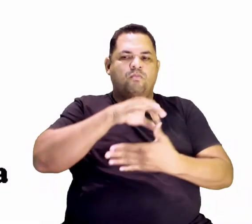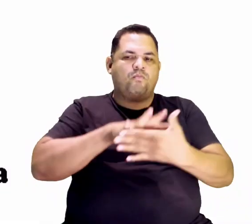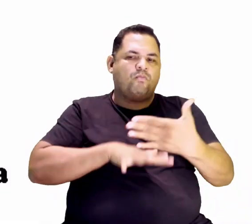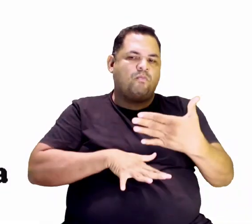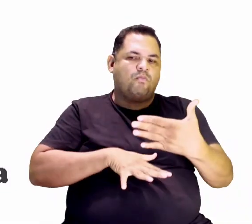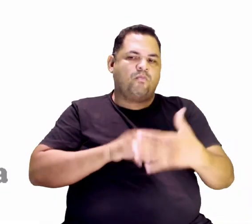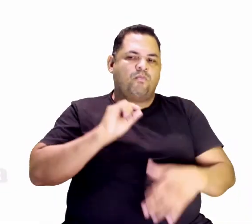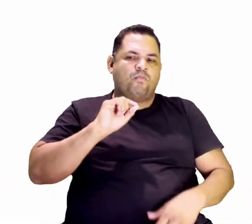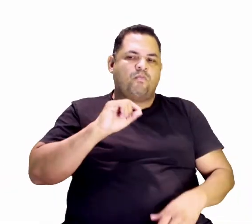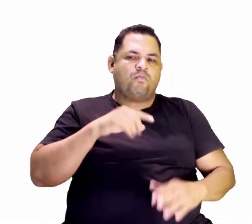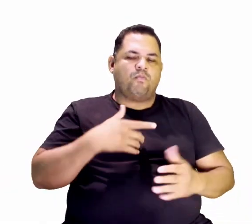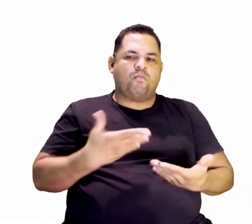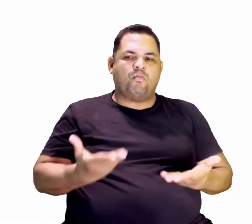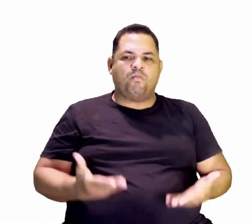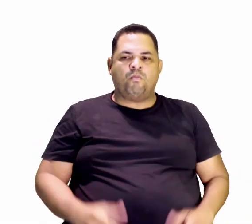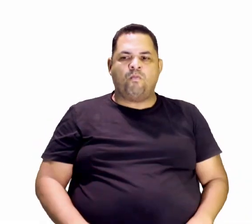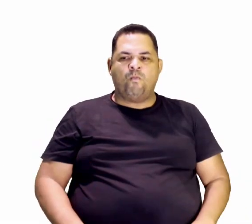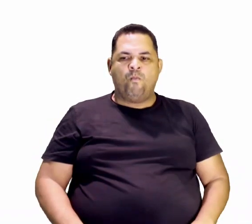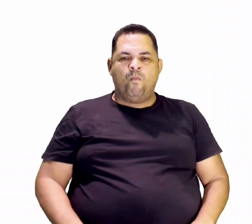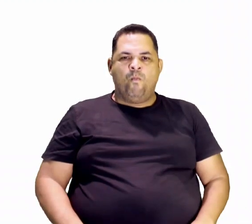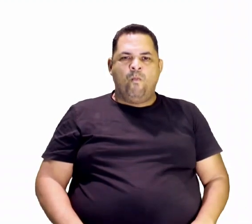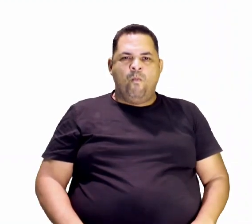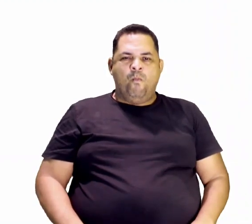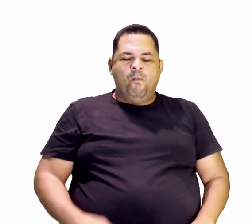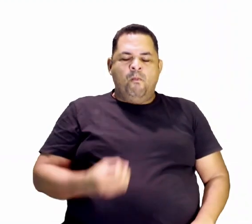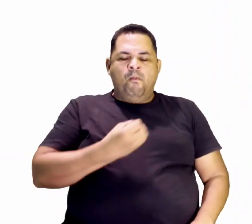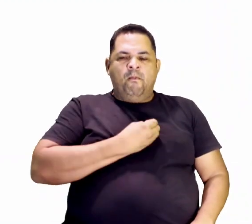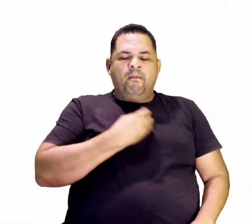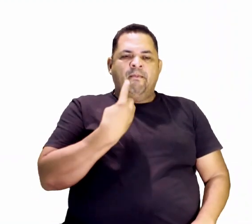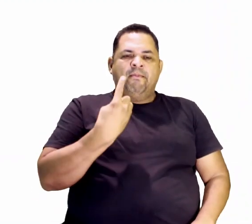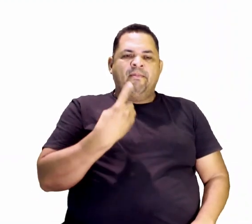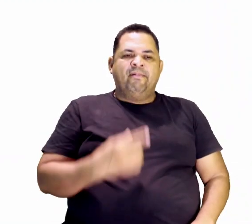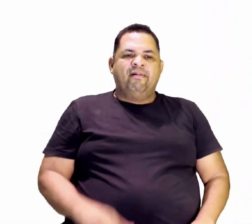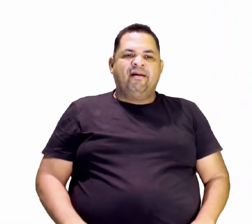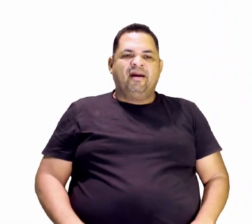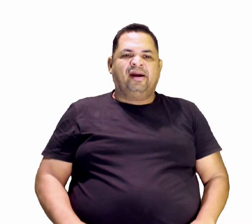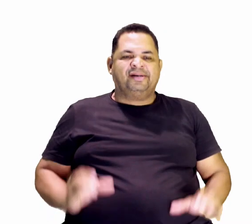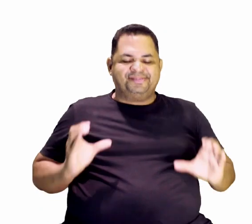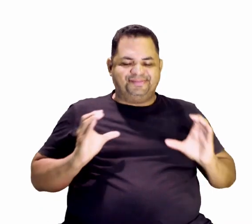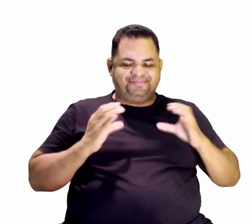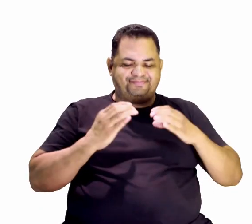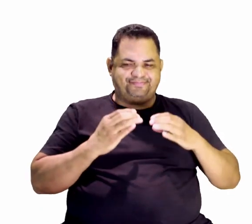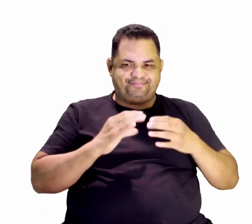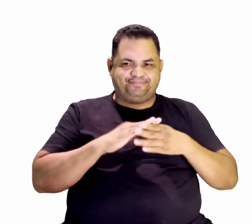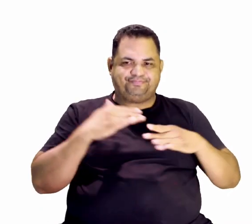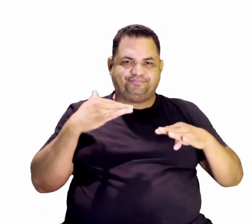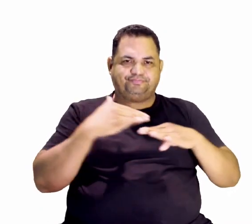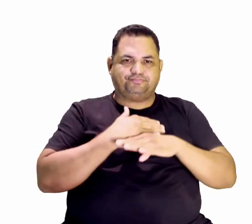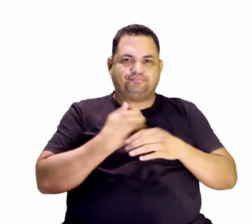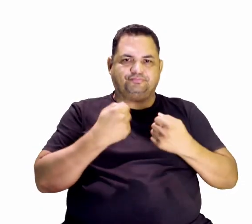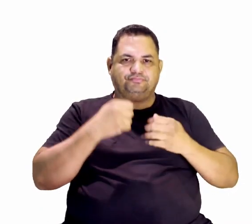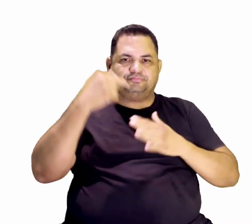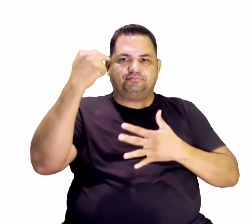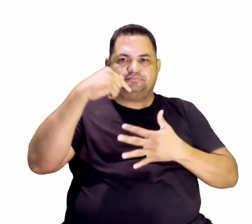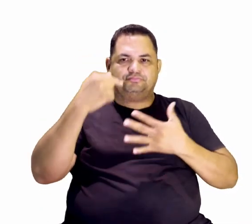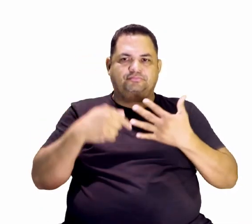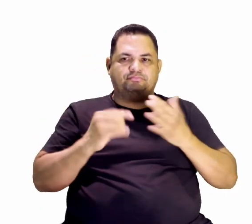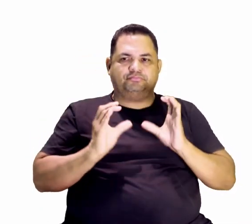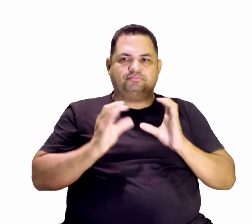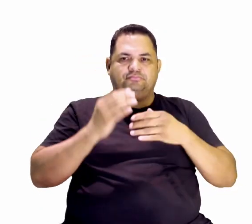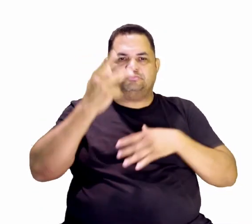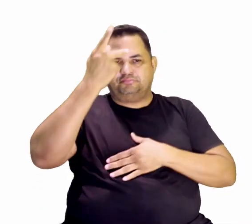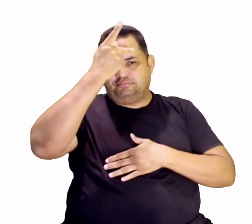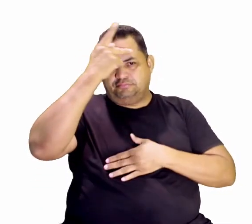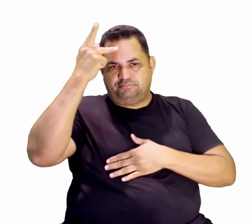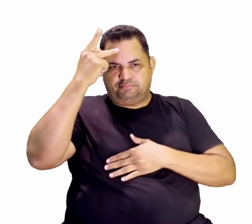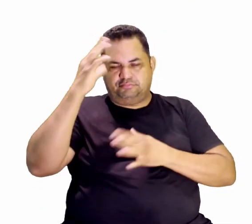que diz a questão de número 1? Questão de número 1 diz o seguinte: as tribos urbanas podem ser classificadas como grupo de